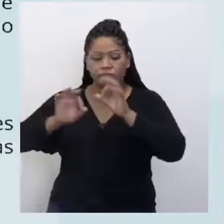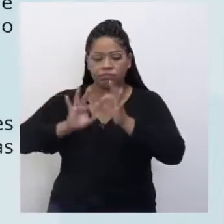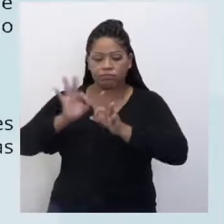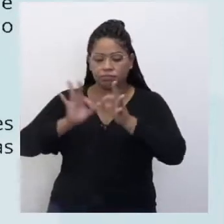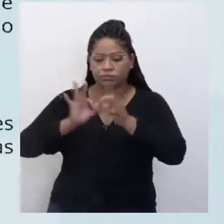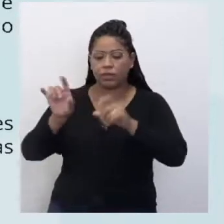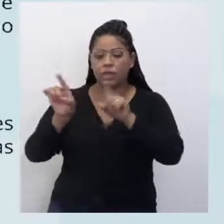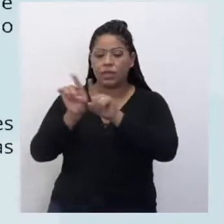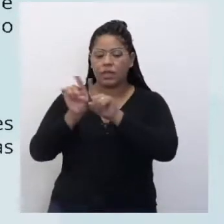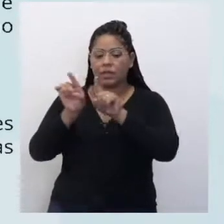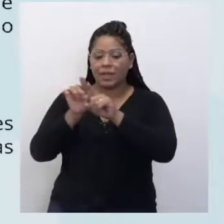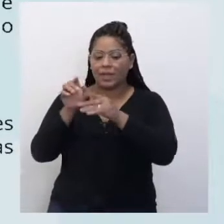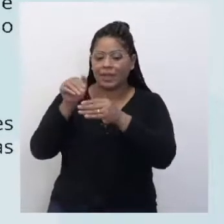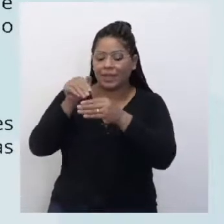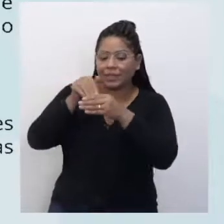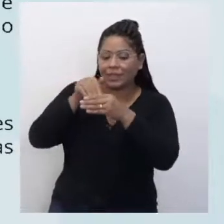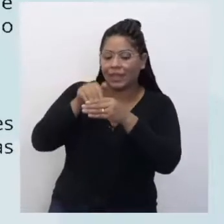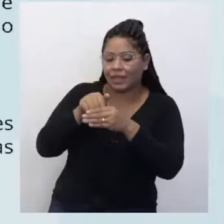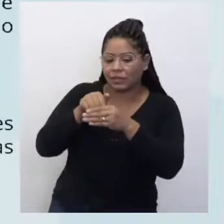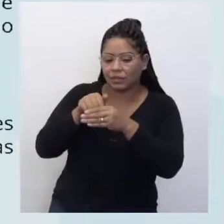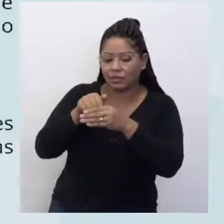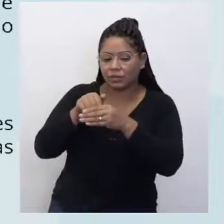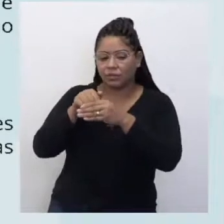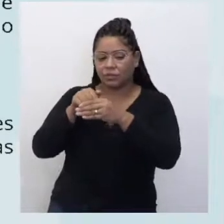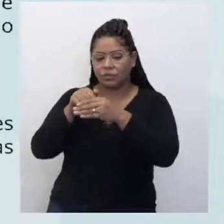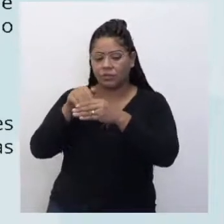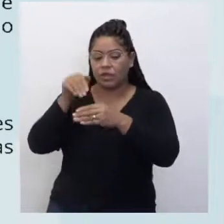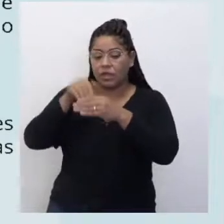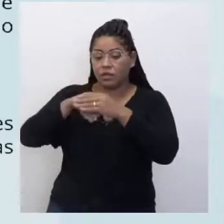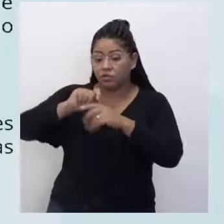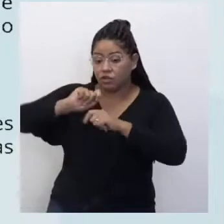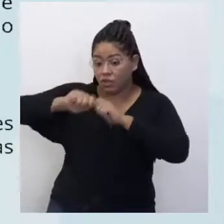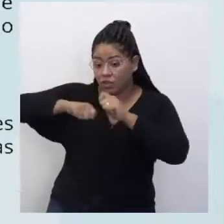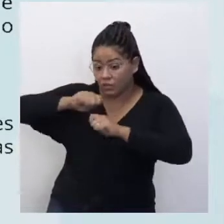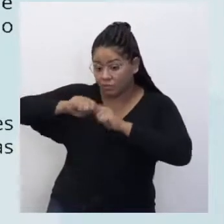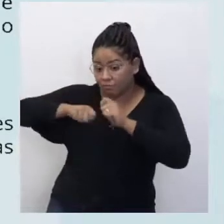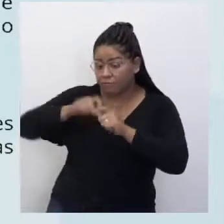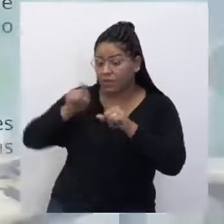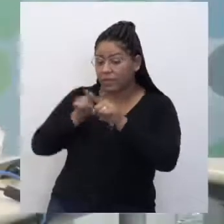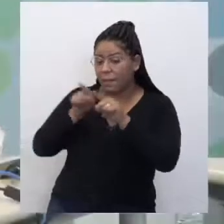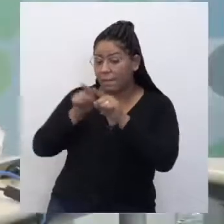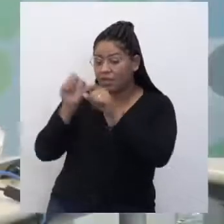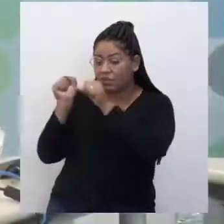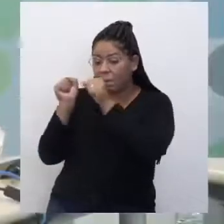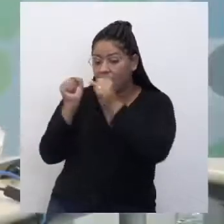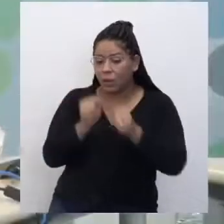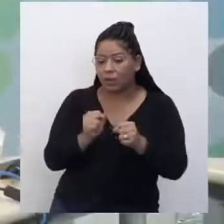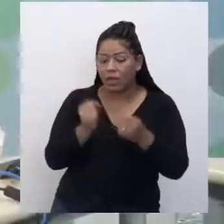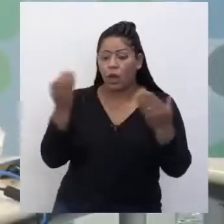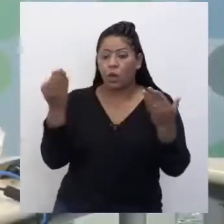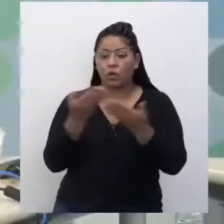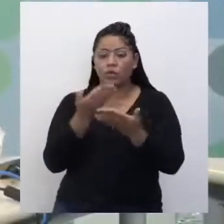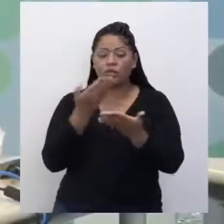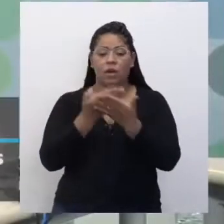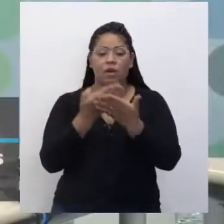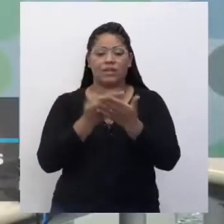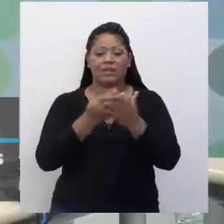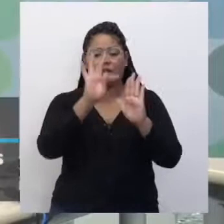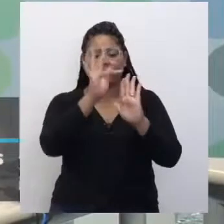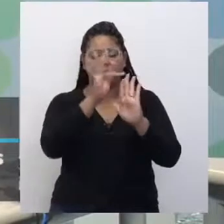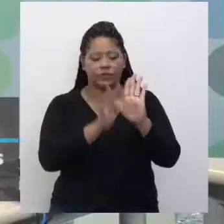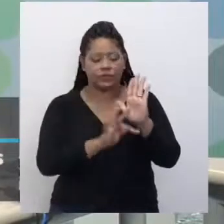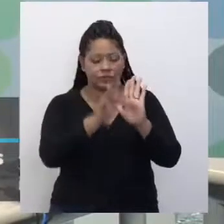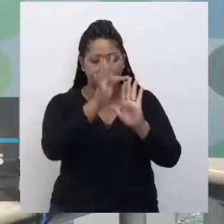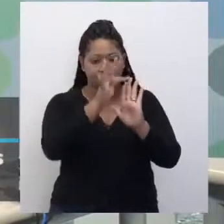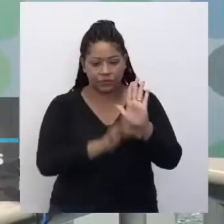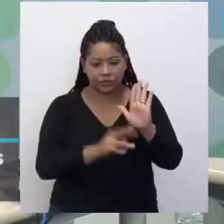nelas intervêm como produtos das relações de poder. Na aula de hoje vai ter bastante leitura, bastante texto, e